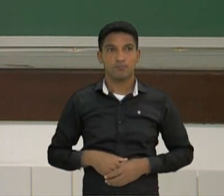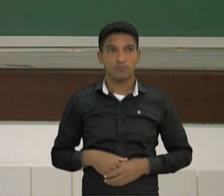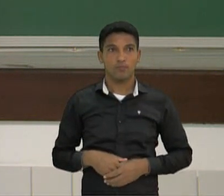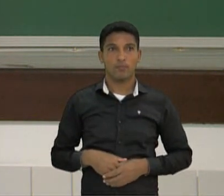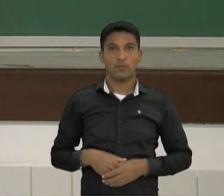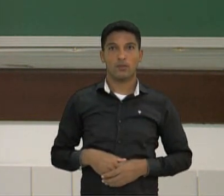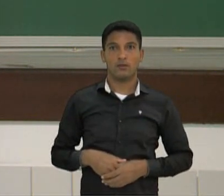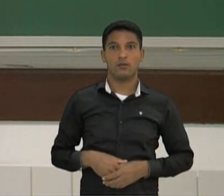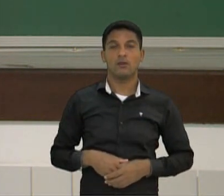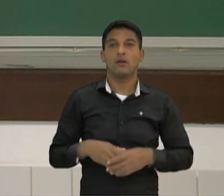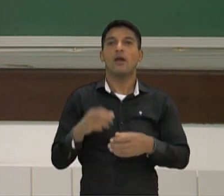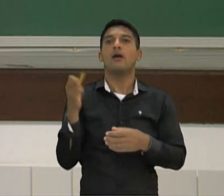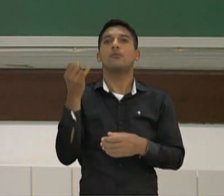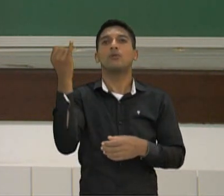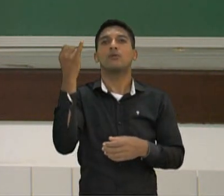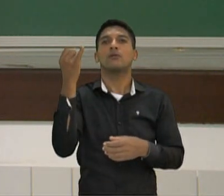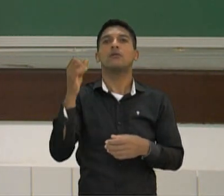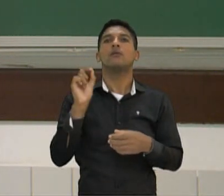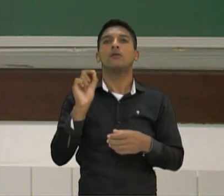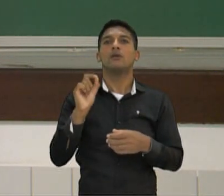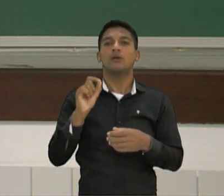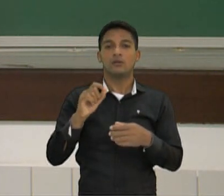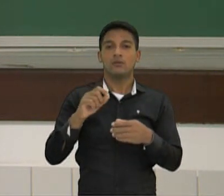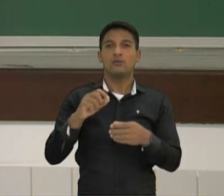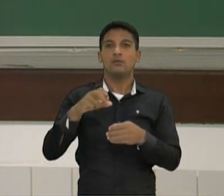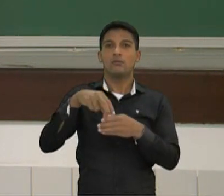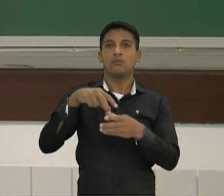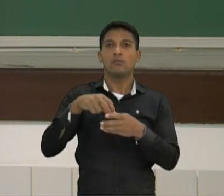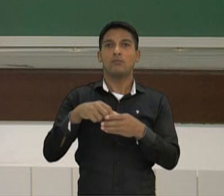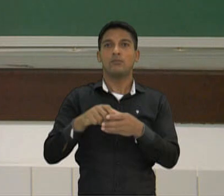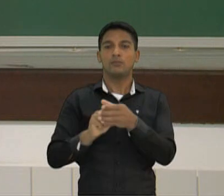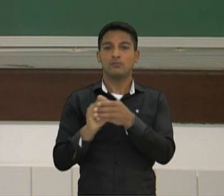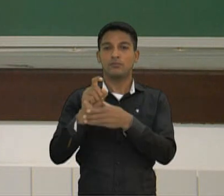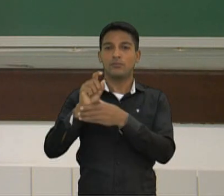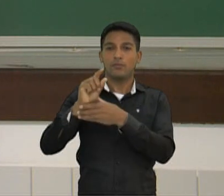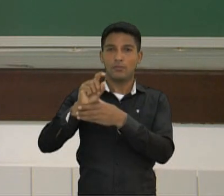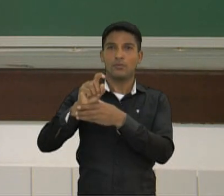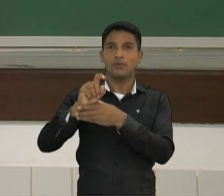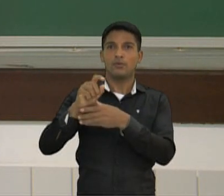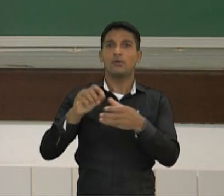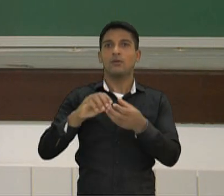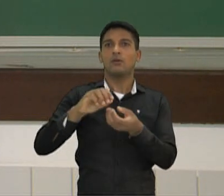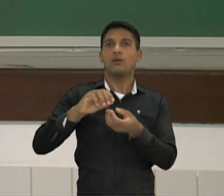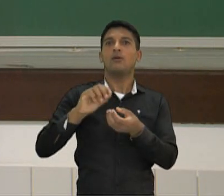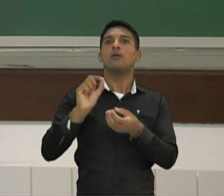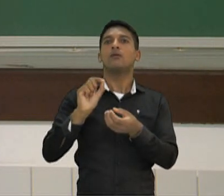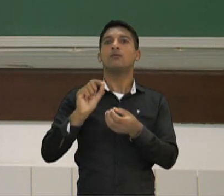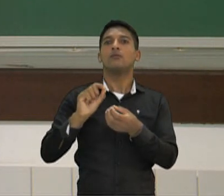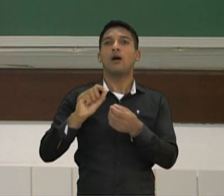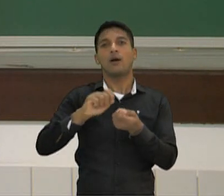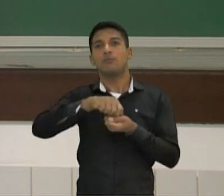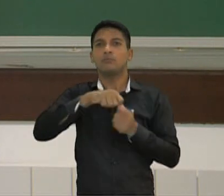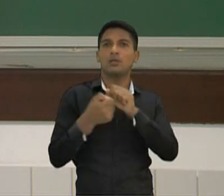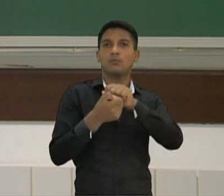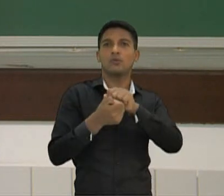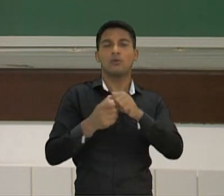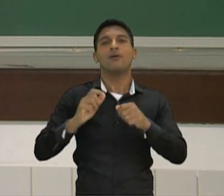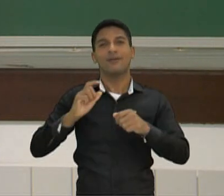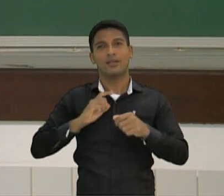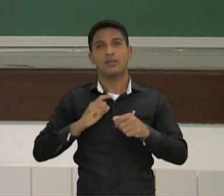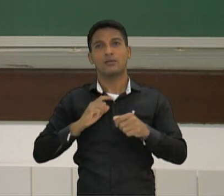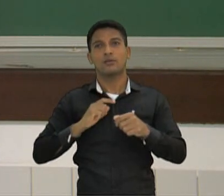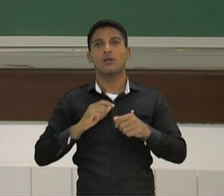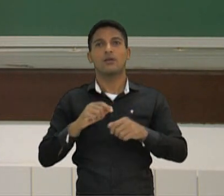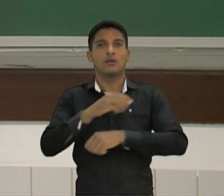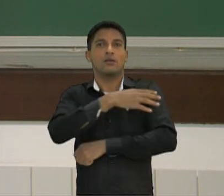Só que foi importante também para uma adaptação ao voo, porque reduziu o peso das fêmeas durante o voo, deixar os ovos ali dentro do ambiente